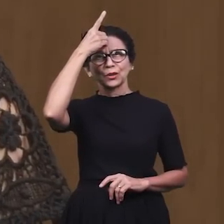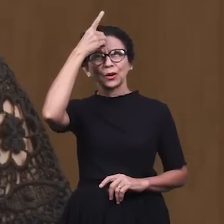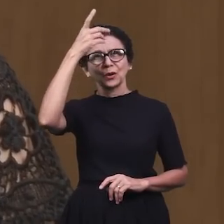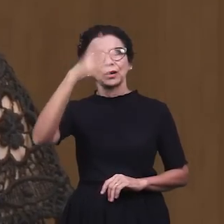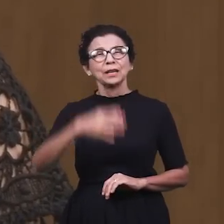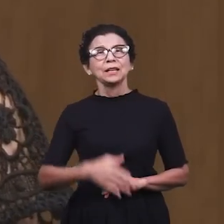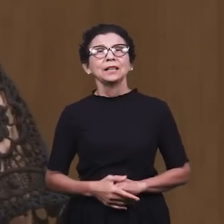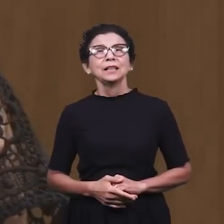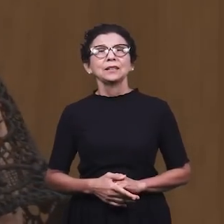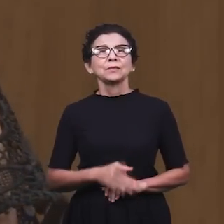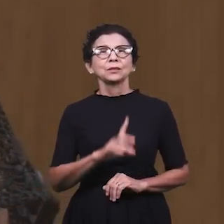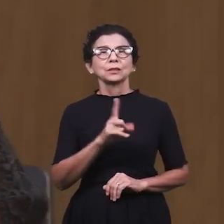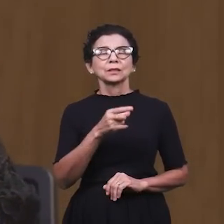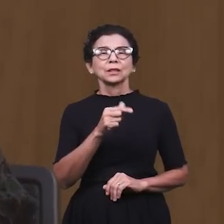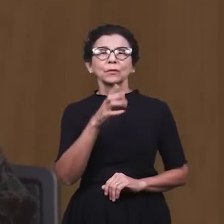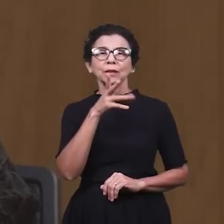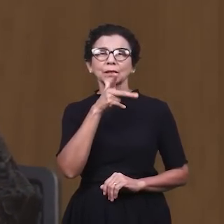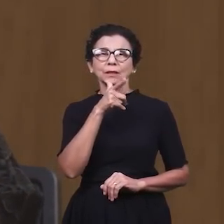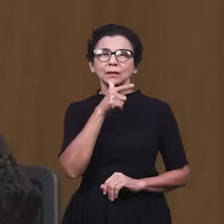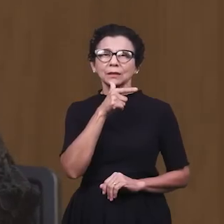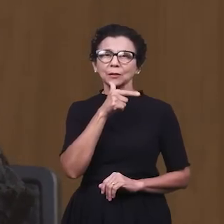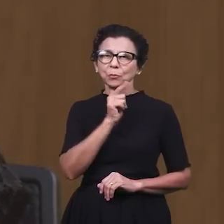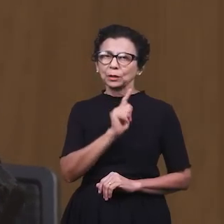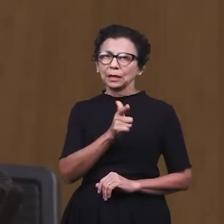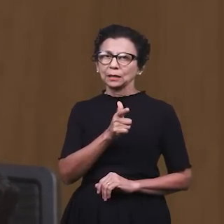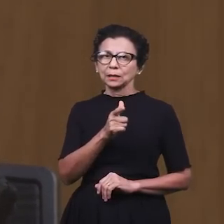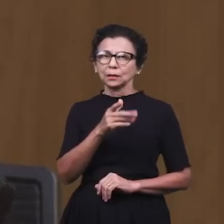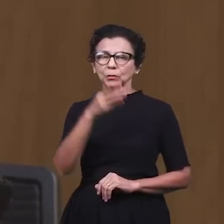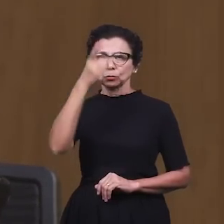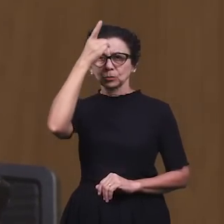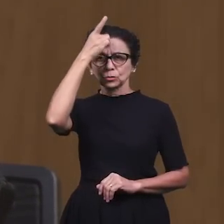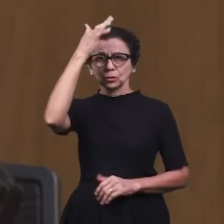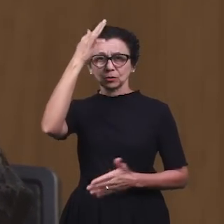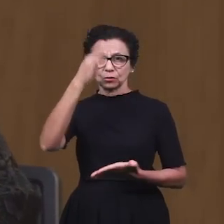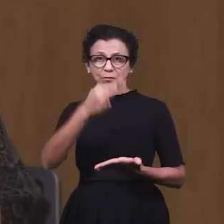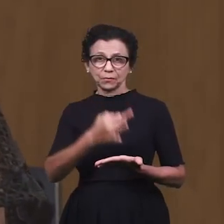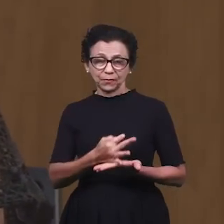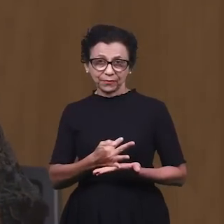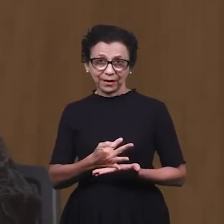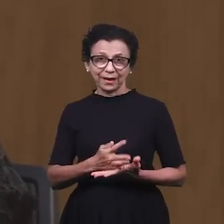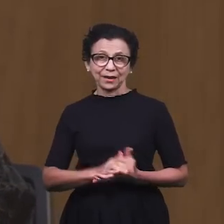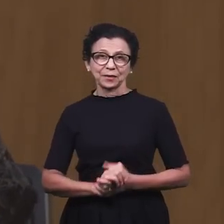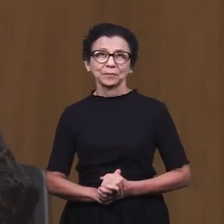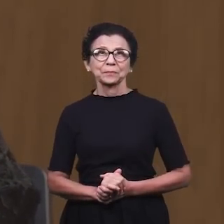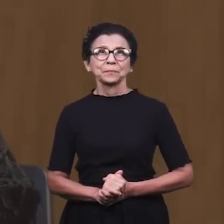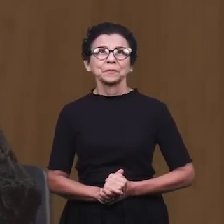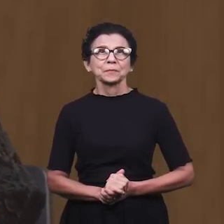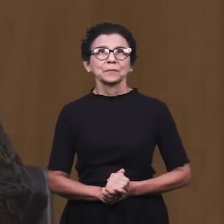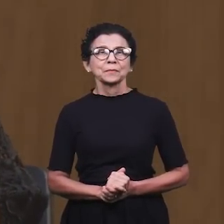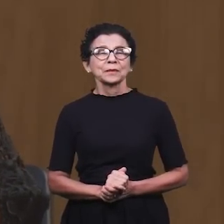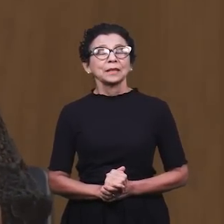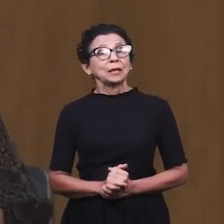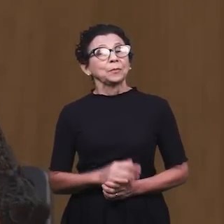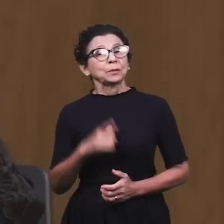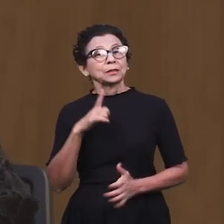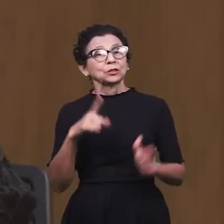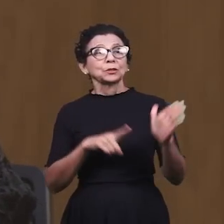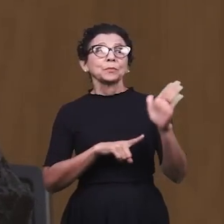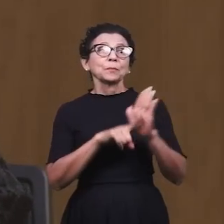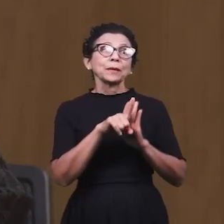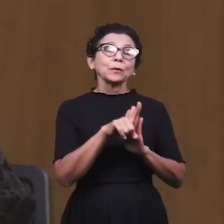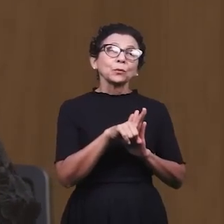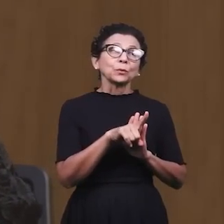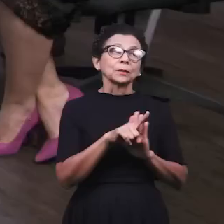ele disse que não ia se delongar no dom da fé, porque tinha uma pergunta sobre isso, e o momento dessa pergunta